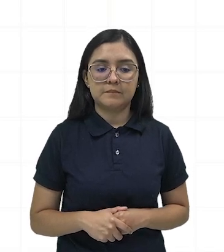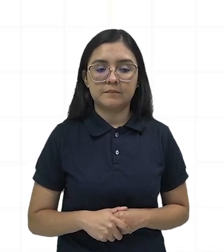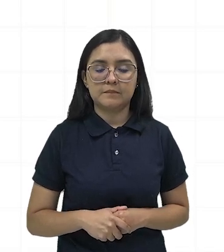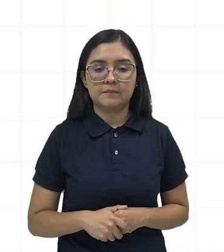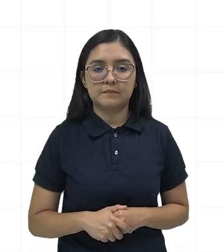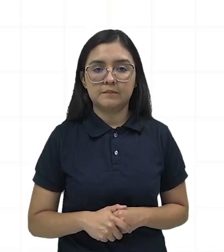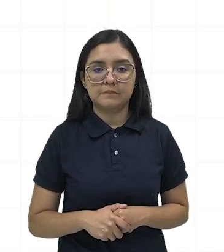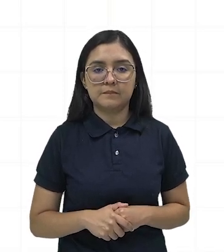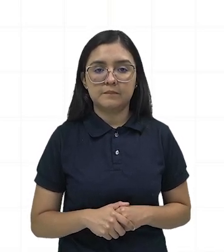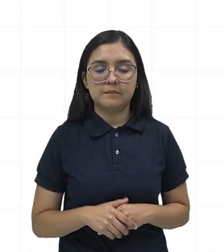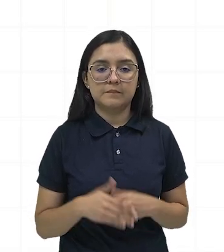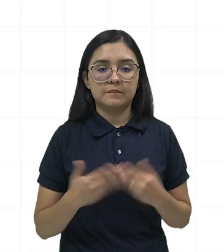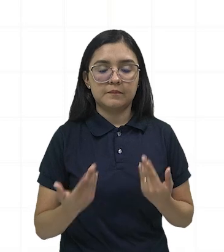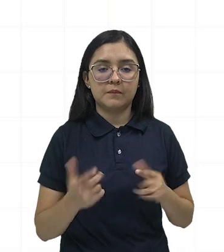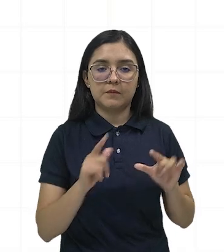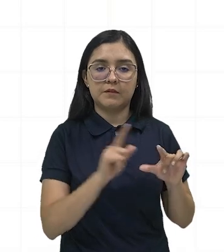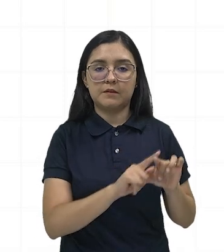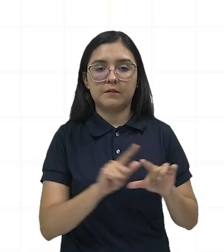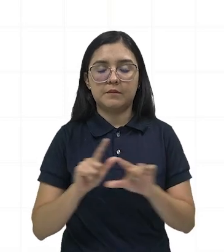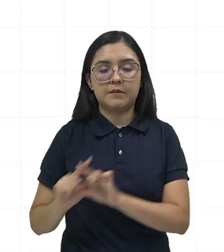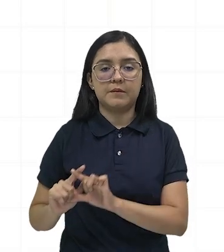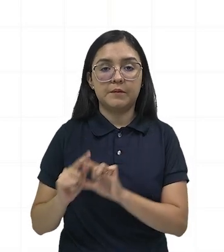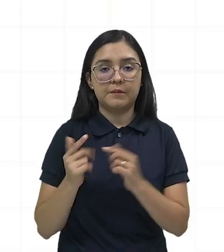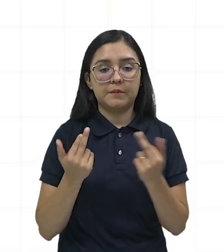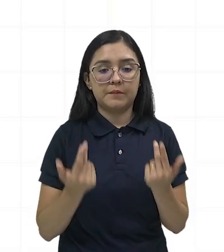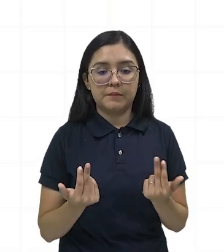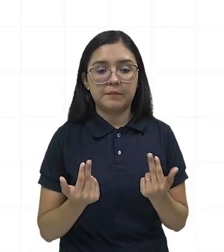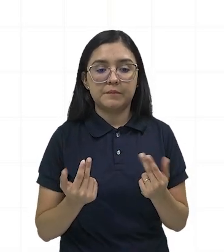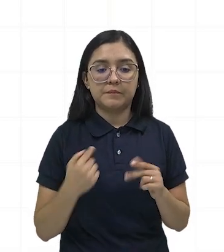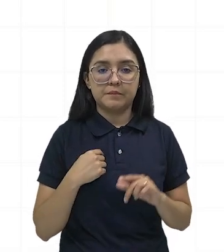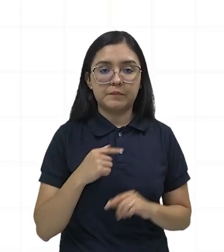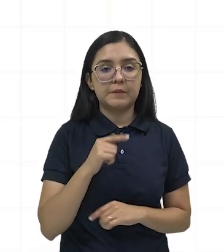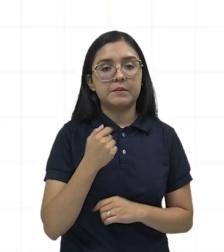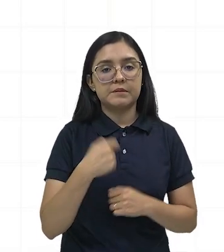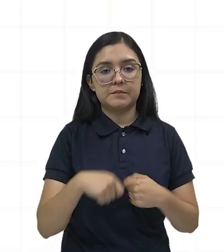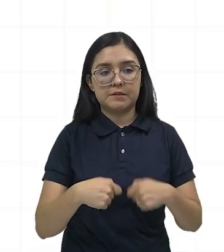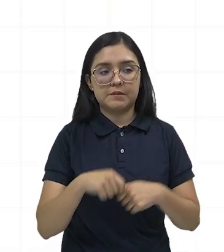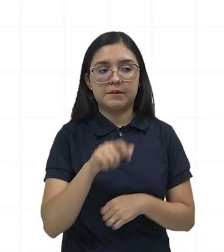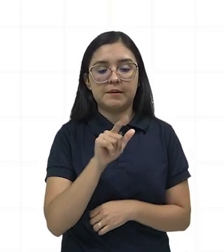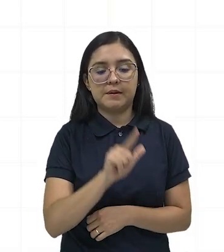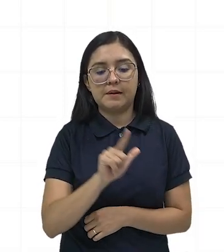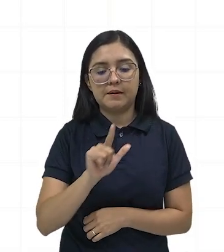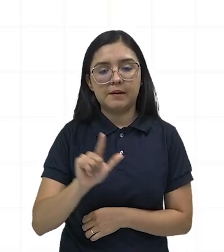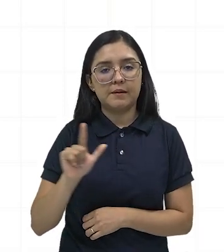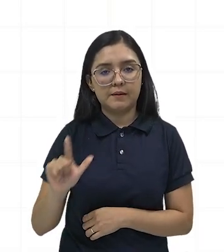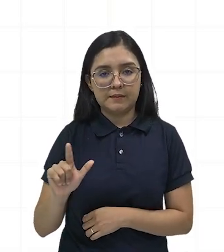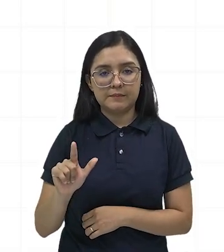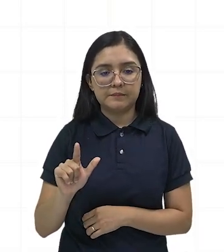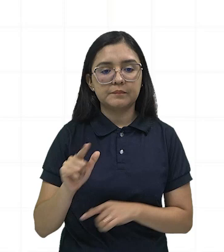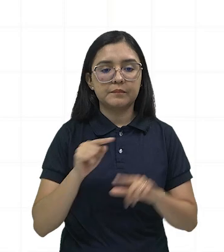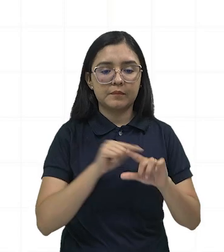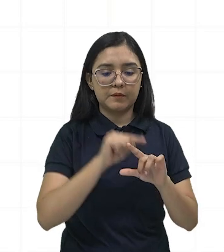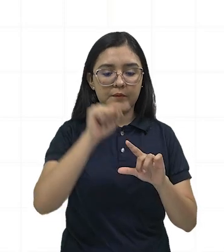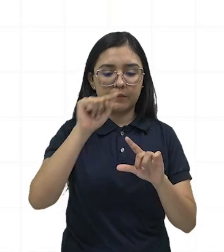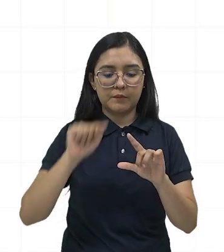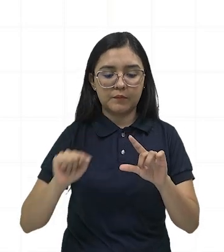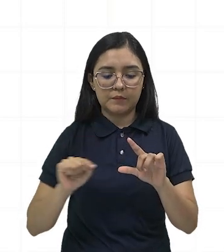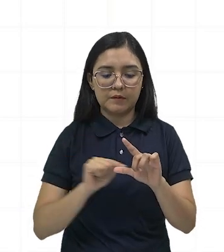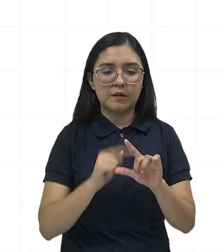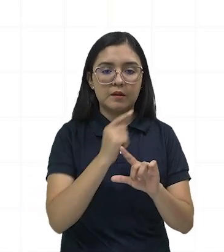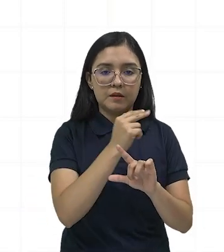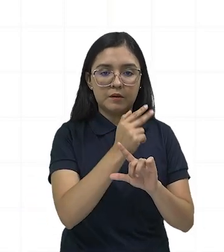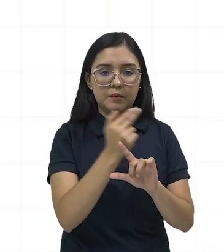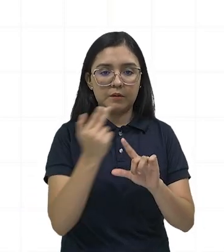que o caso de congruência é lado, lado, lado, L, L, L, tá? Então, todos os seus